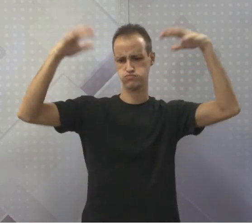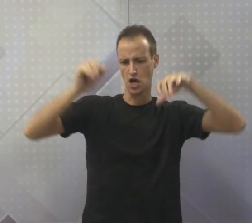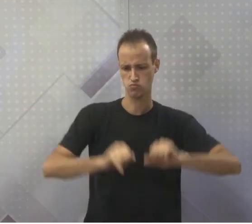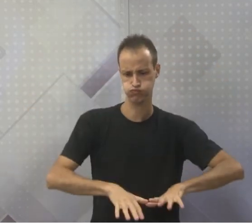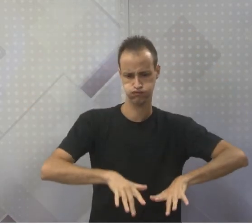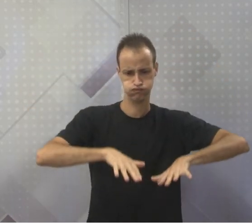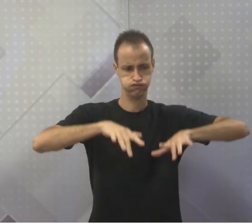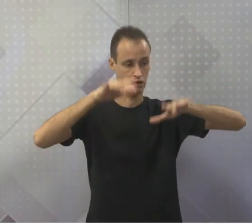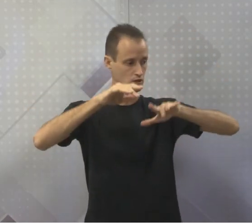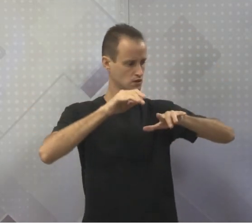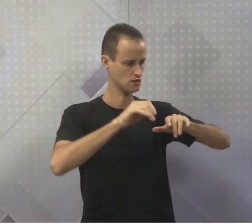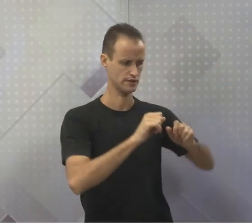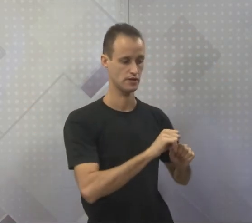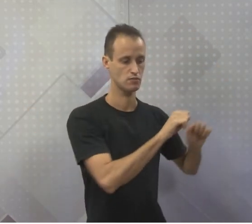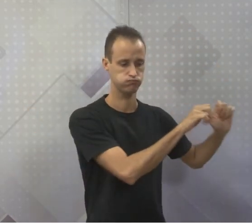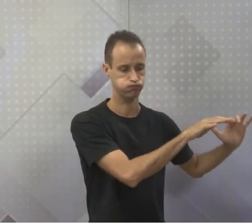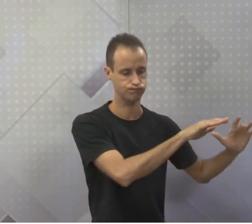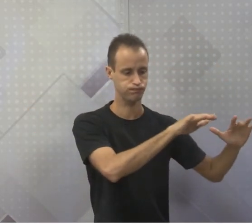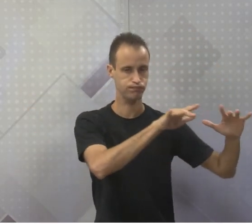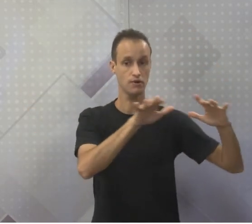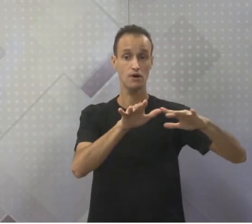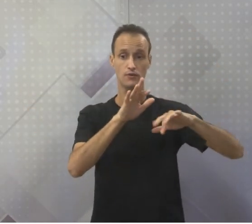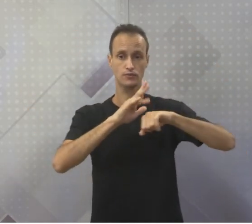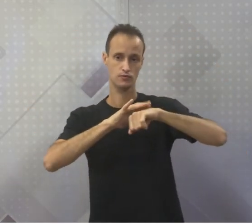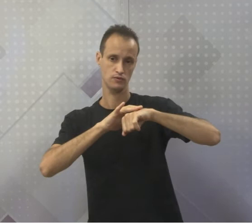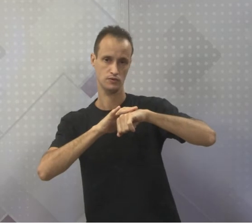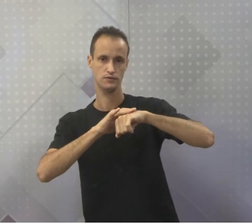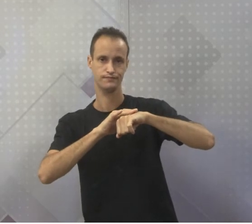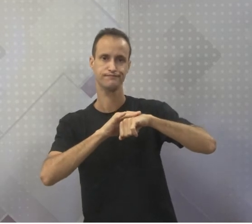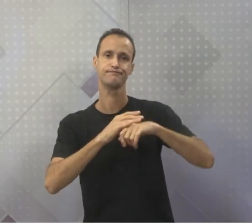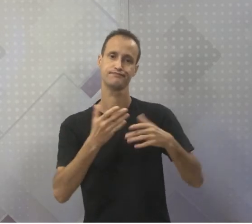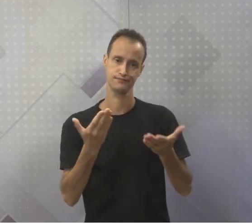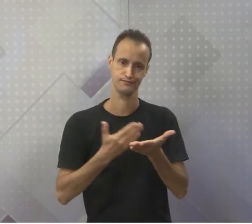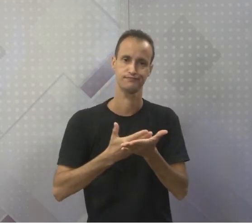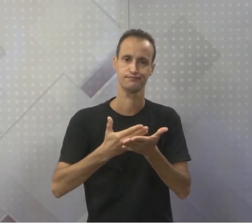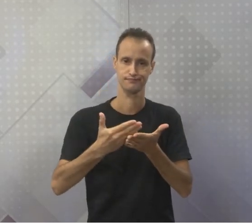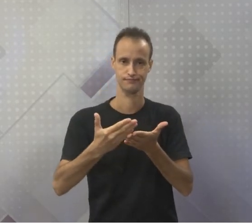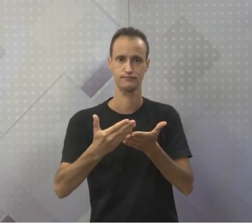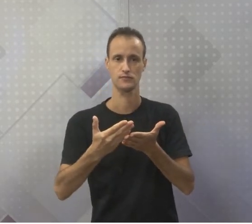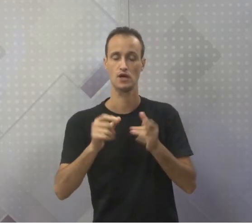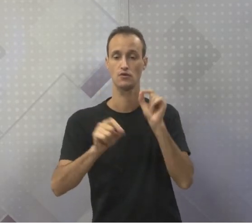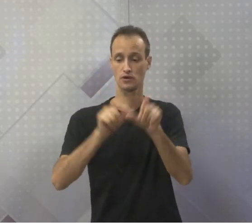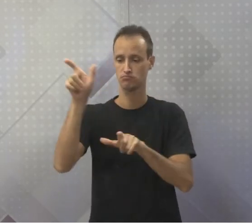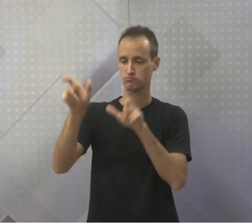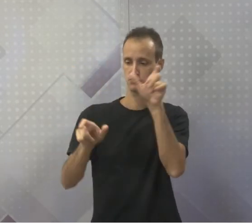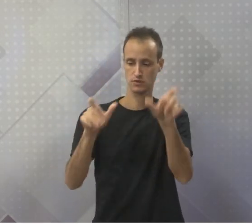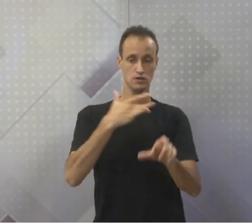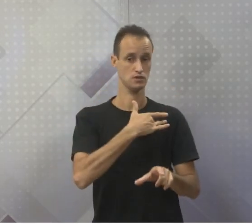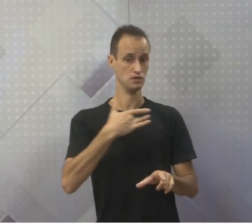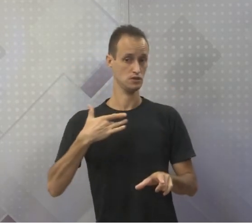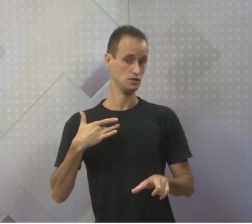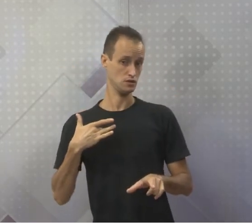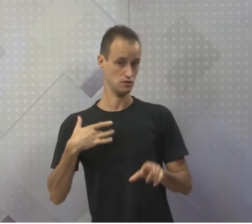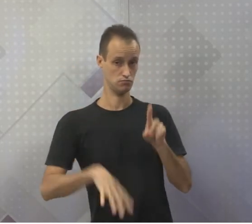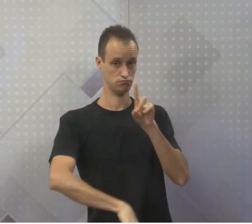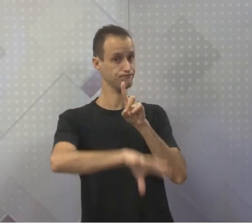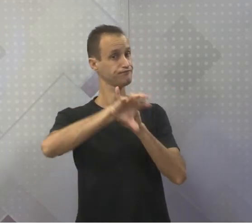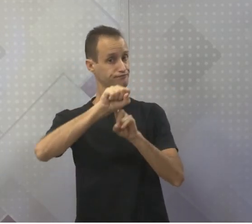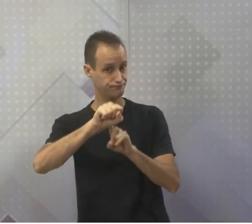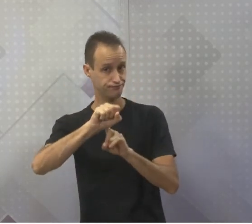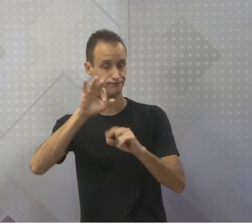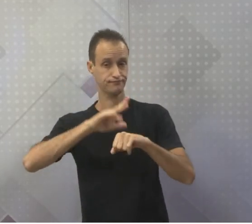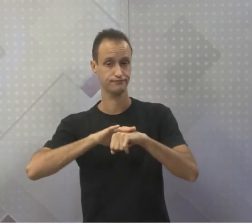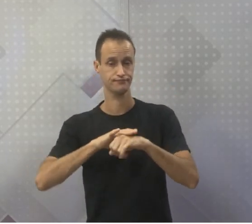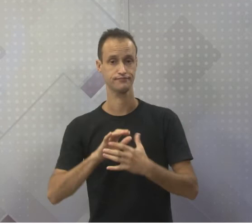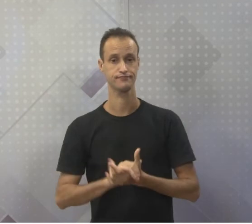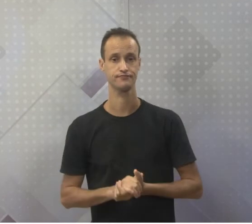um alagamento, o ciclo da doença pode ser iniciado afetando a saúde das pessoas,